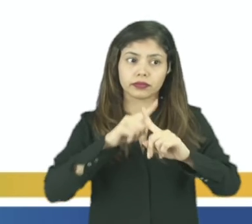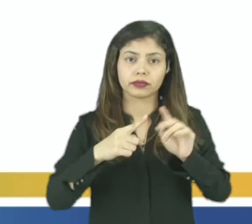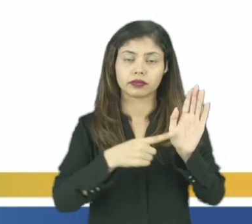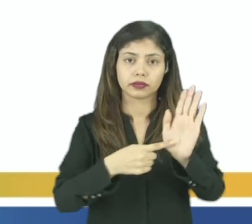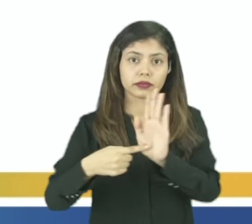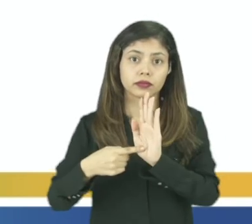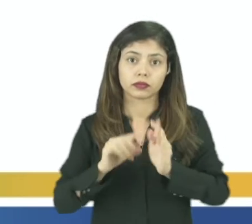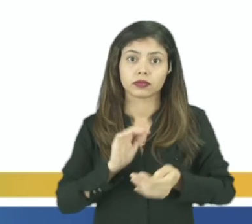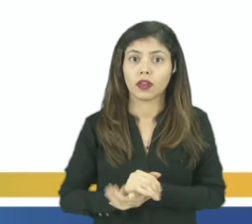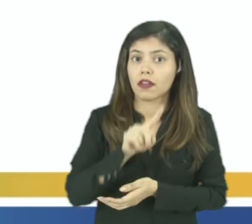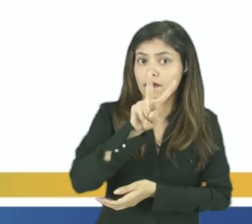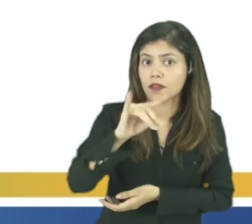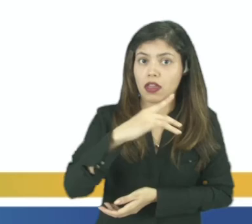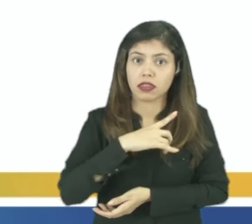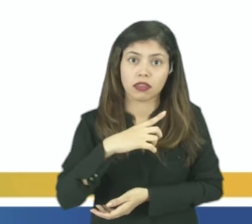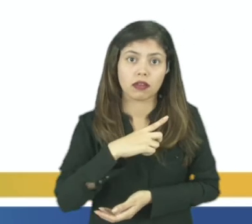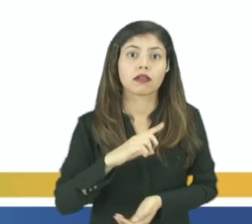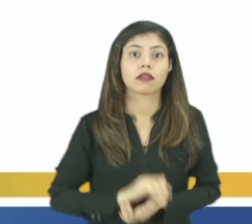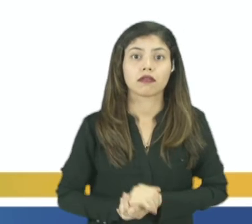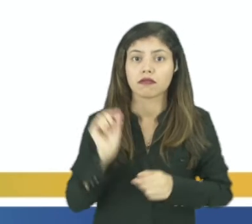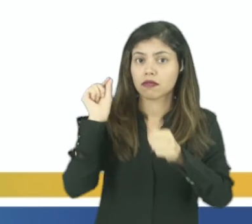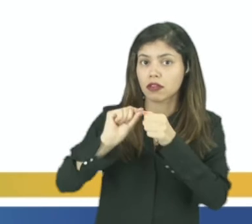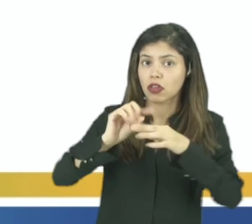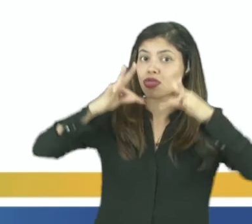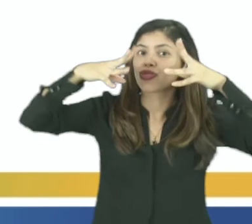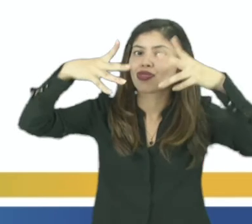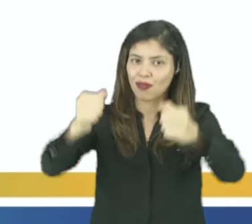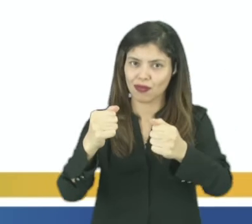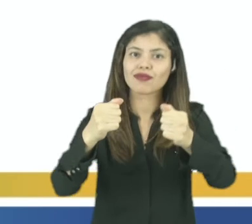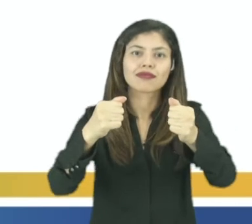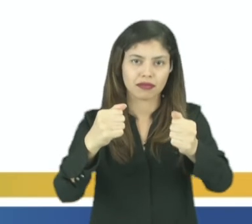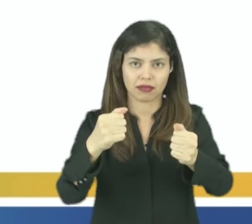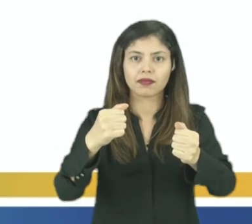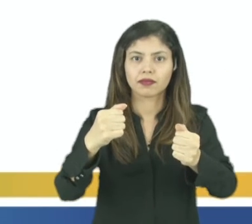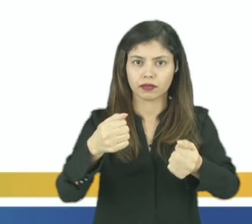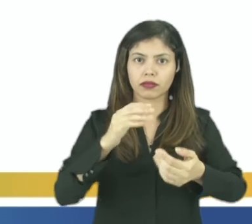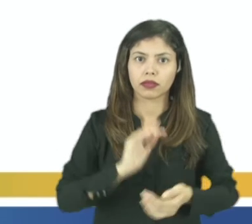Então, quando você for fazer toda